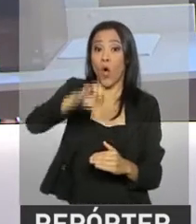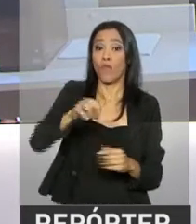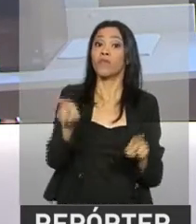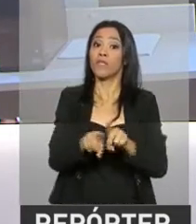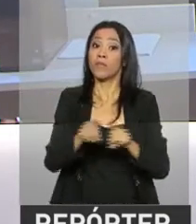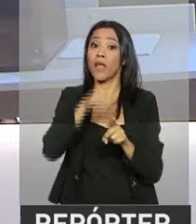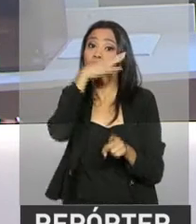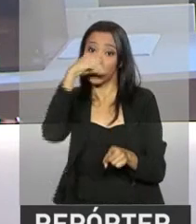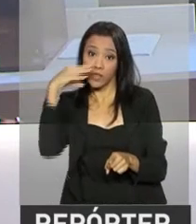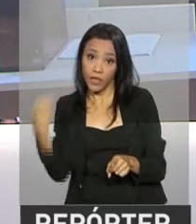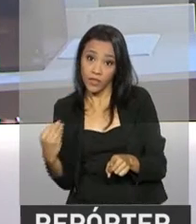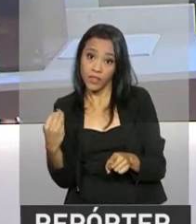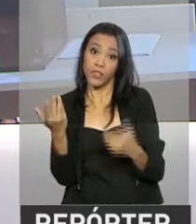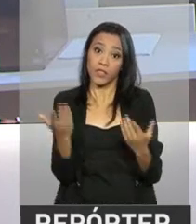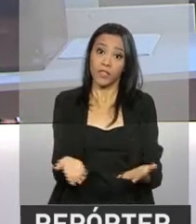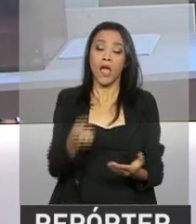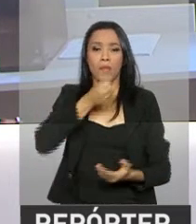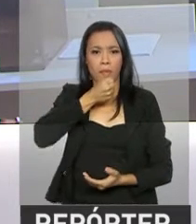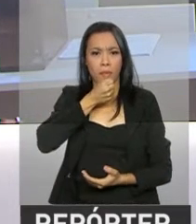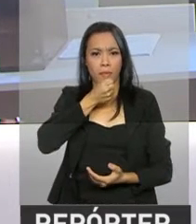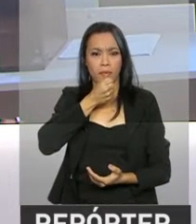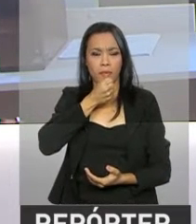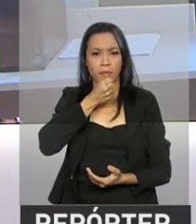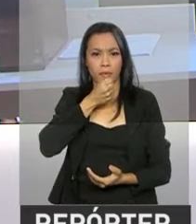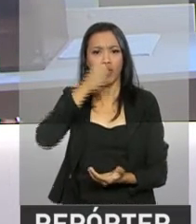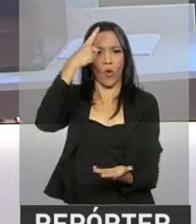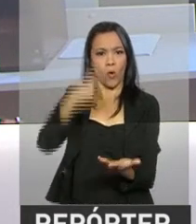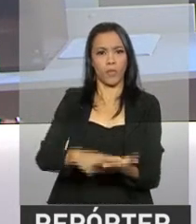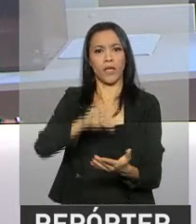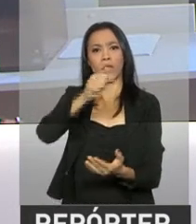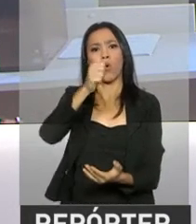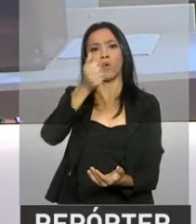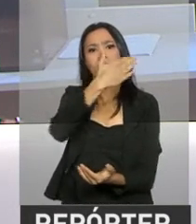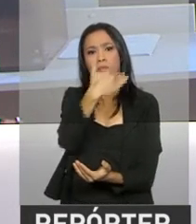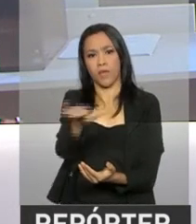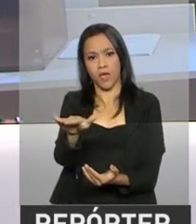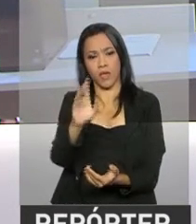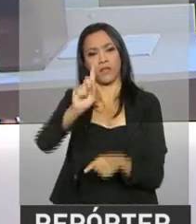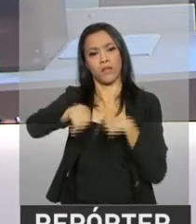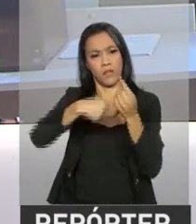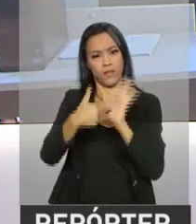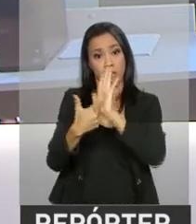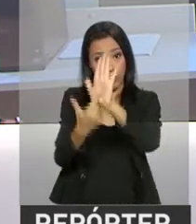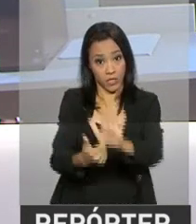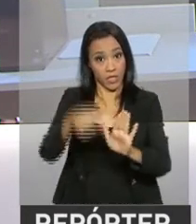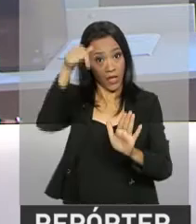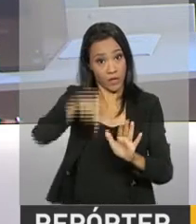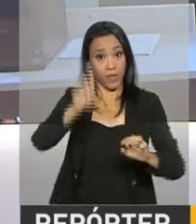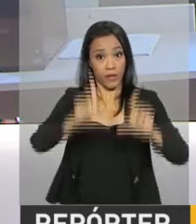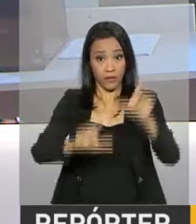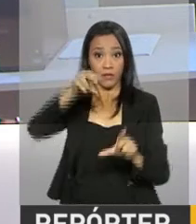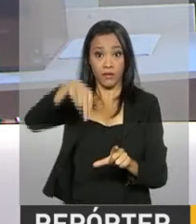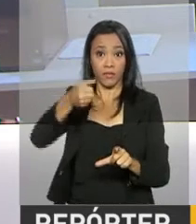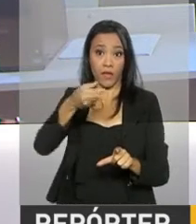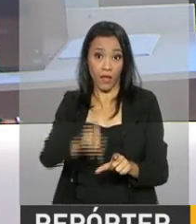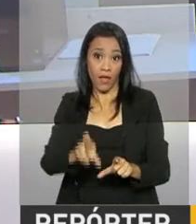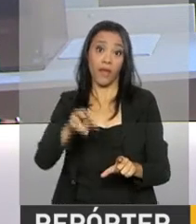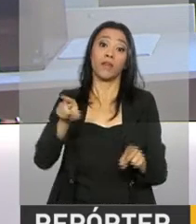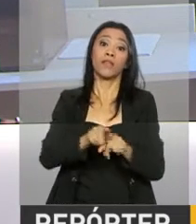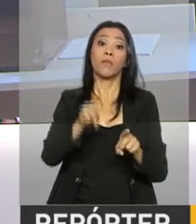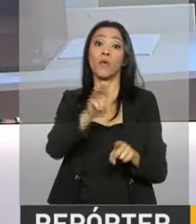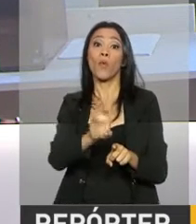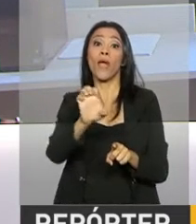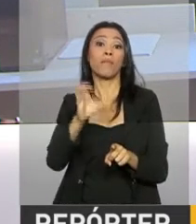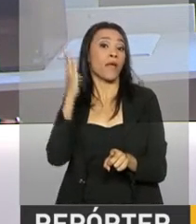em adolescentes. A coletiva está marcada para as 11h30, será transmitida ao vivo pela TV NBR, pela